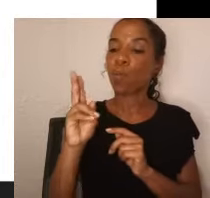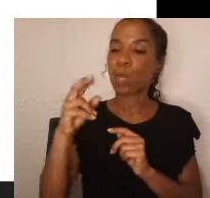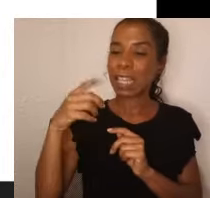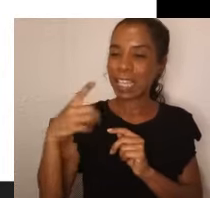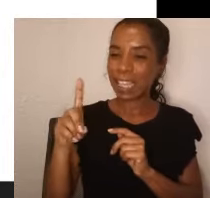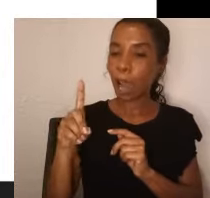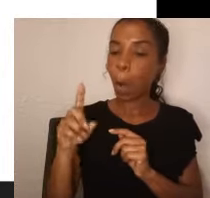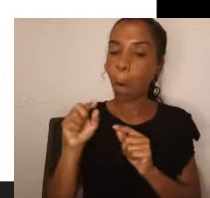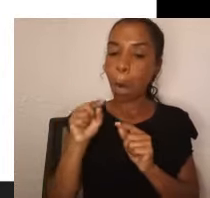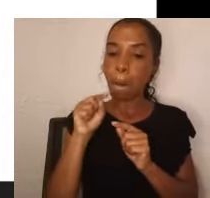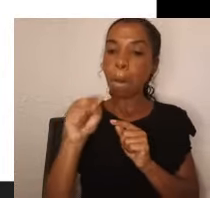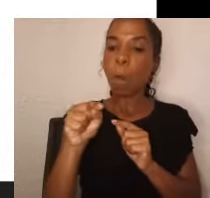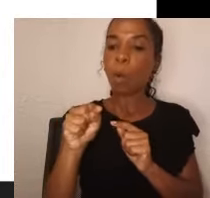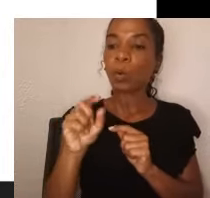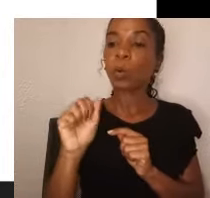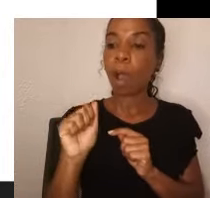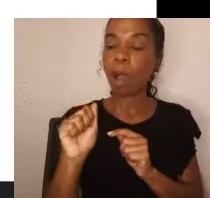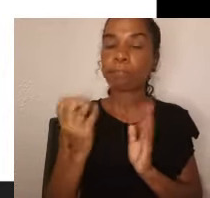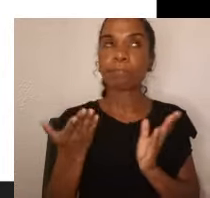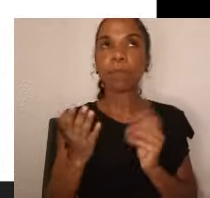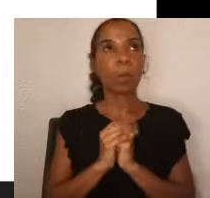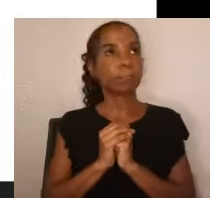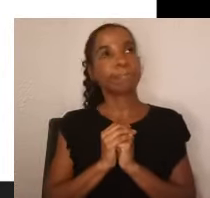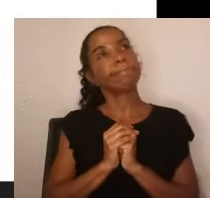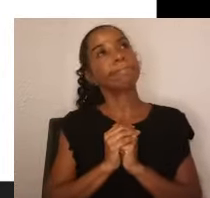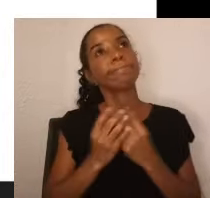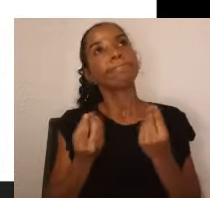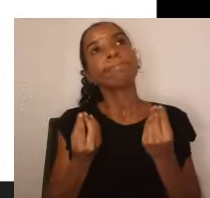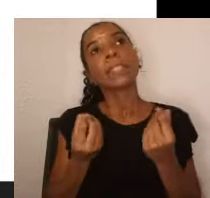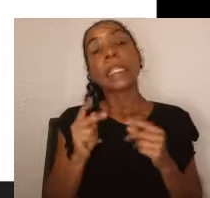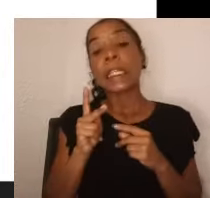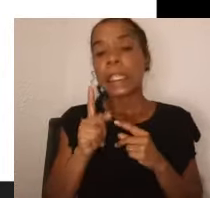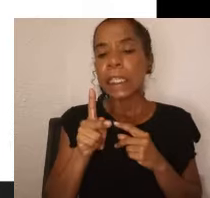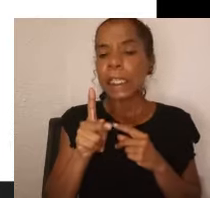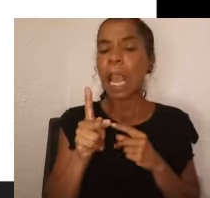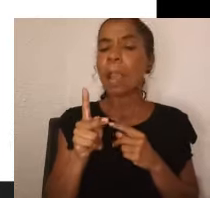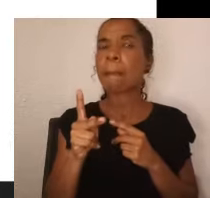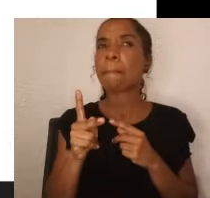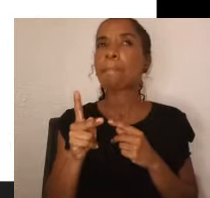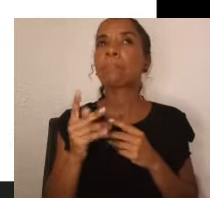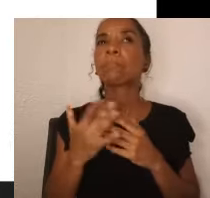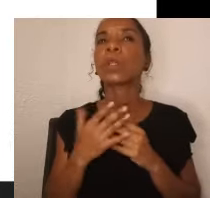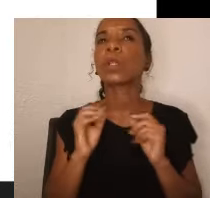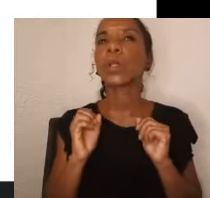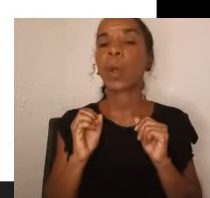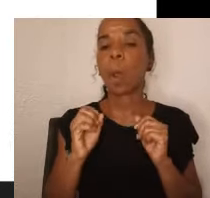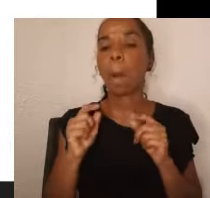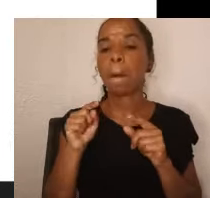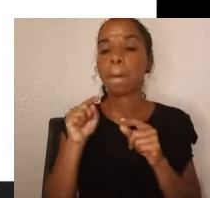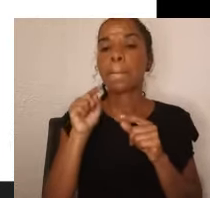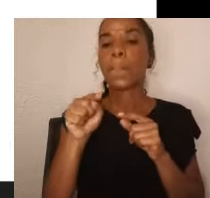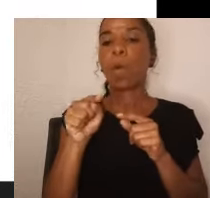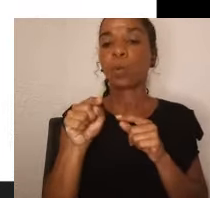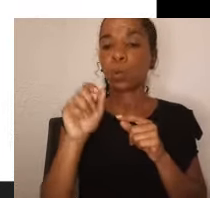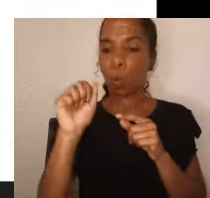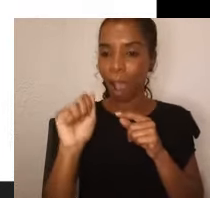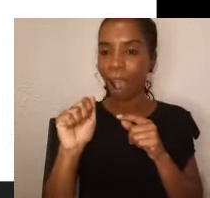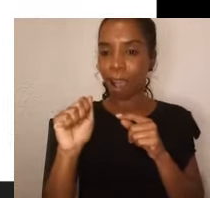Isso daqui significa dizer o seguinte: sempre que você tiver uma função contínua num ponto A do